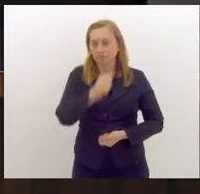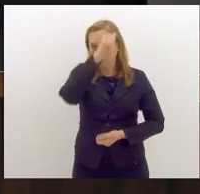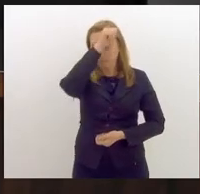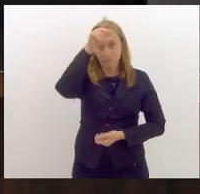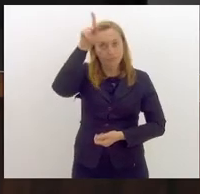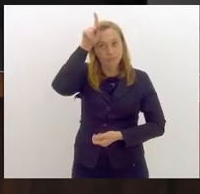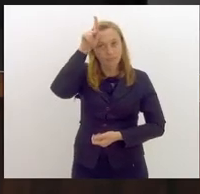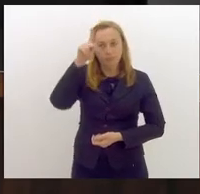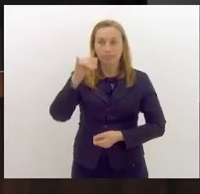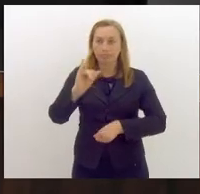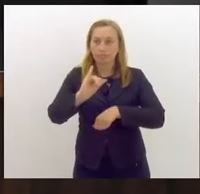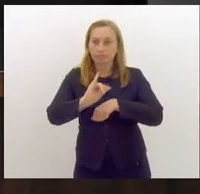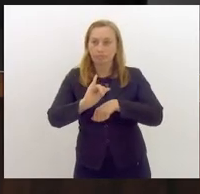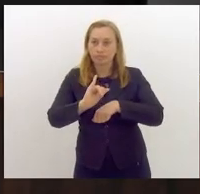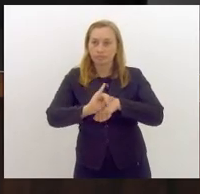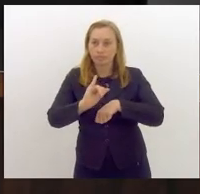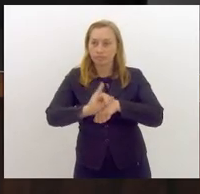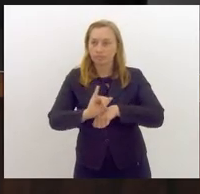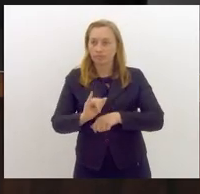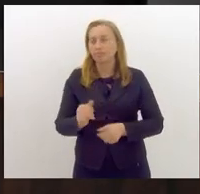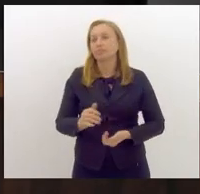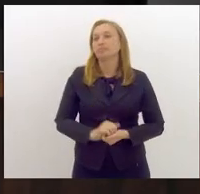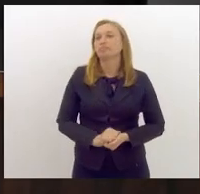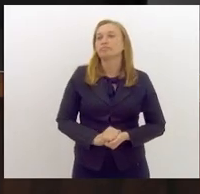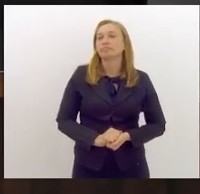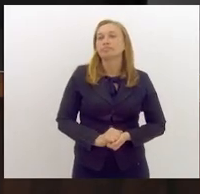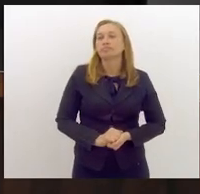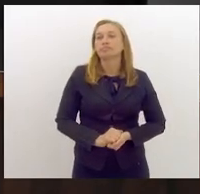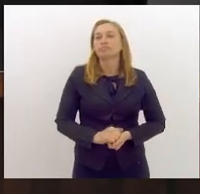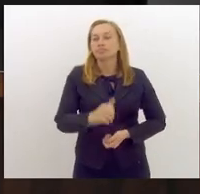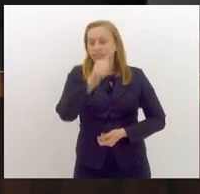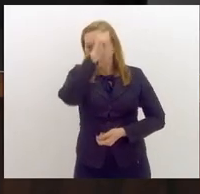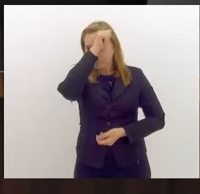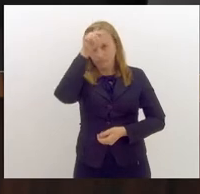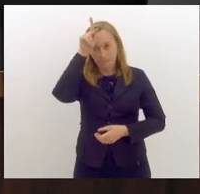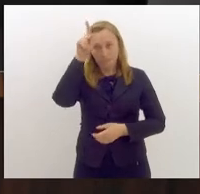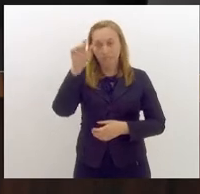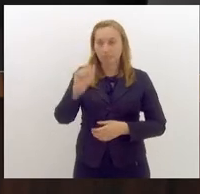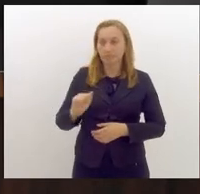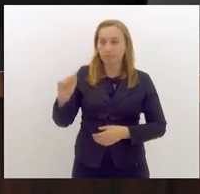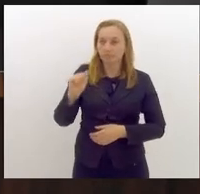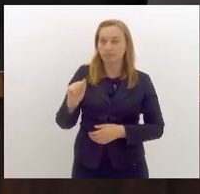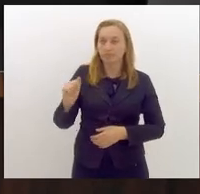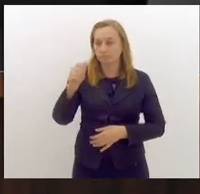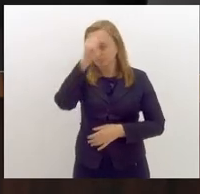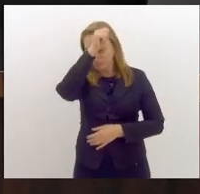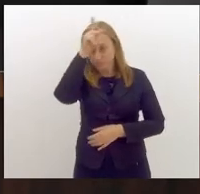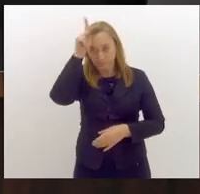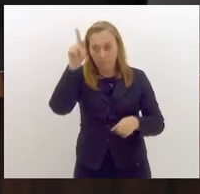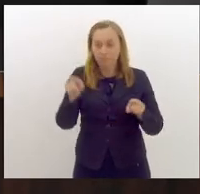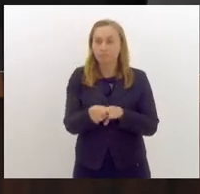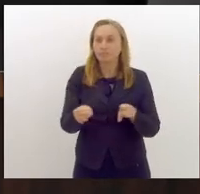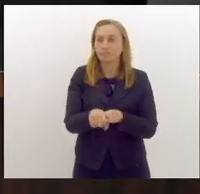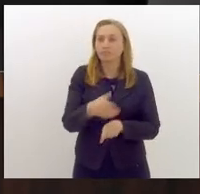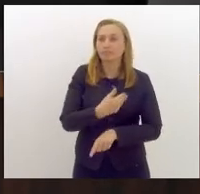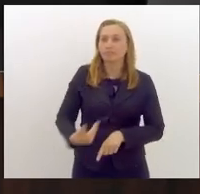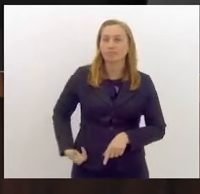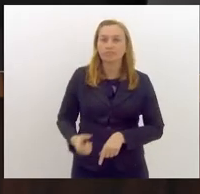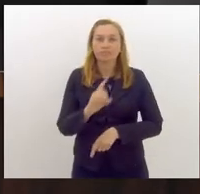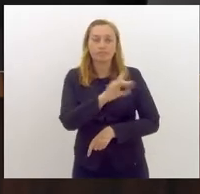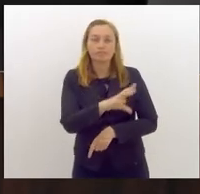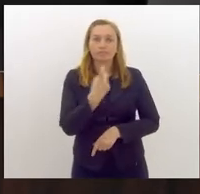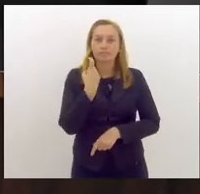da capital com presidente da associação dos prefeitos com o governador mas da última